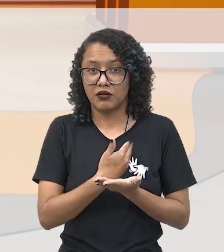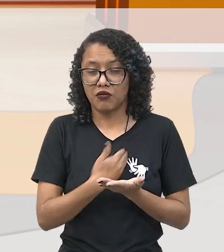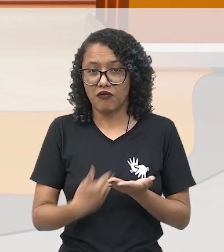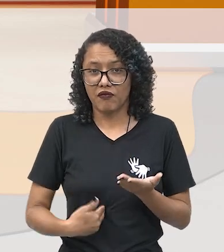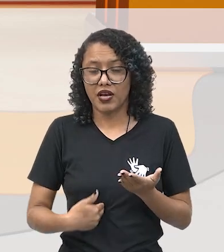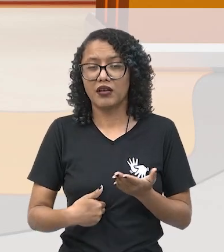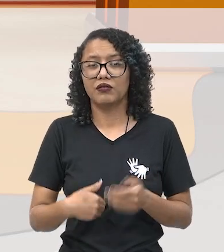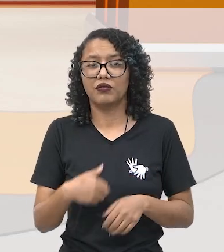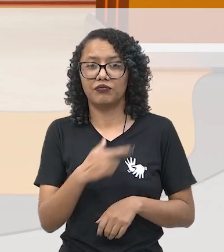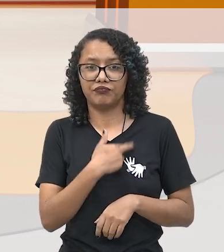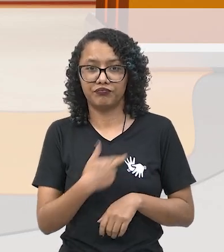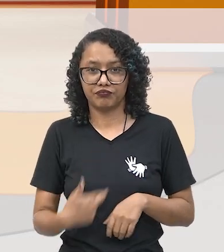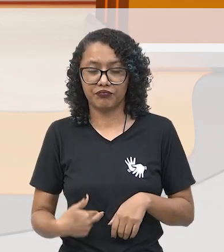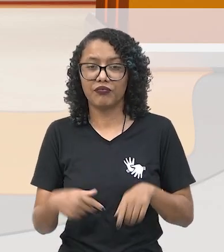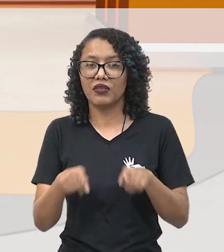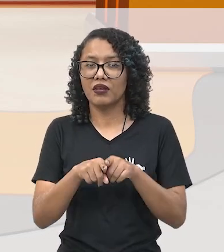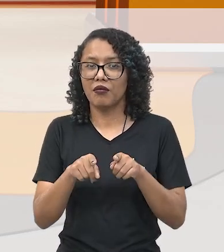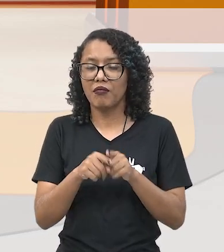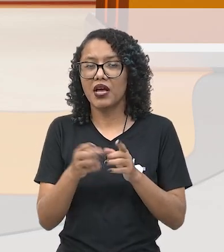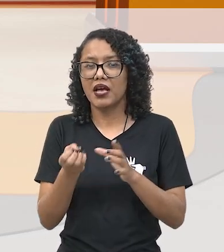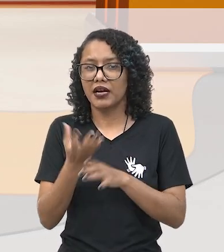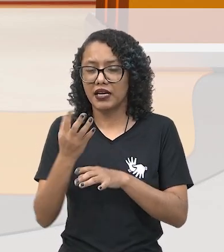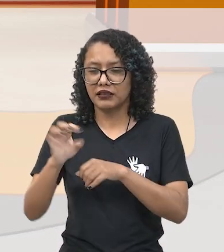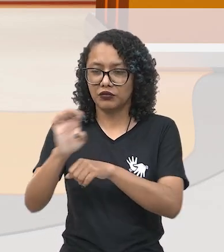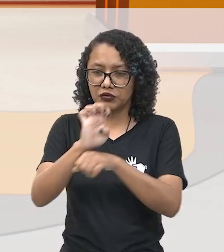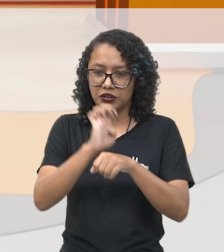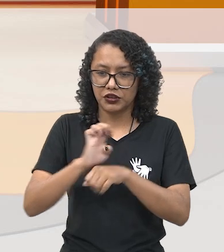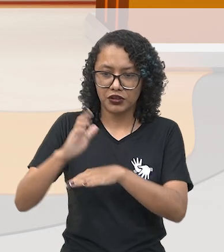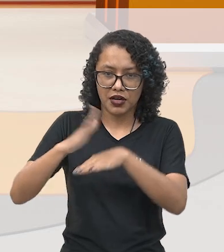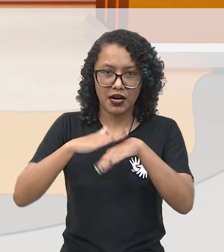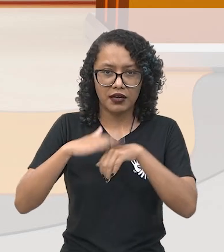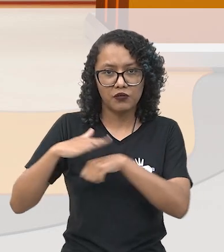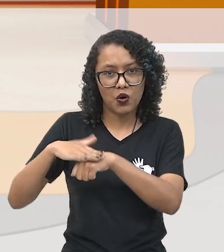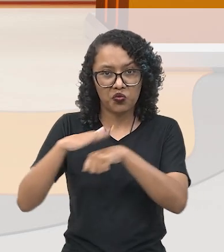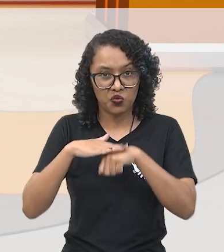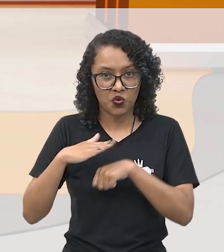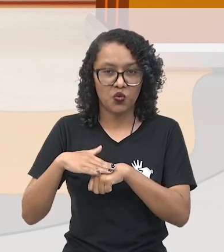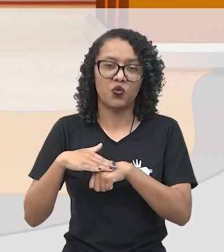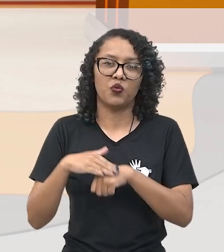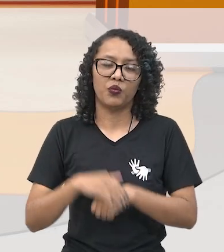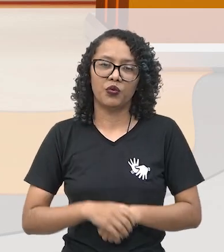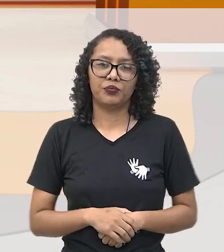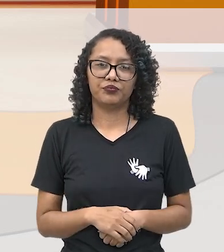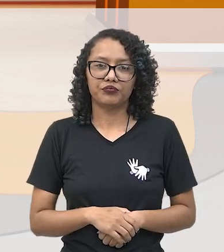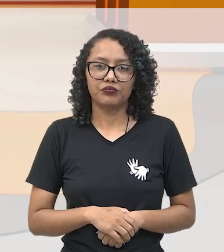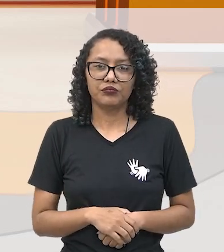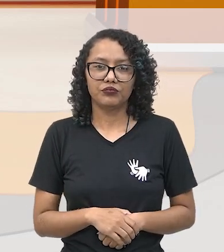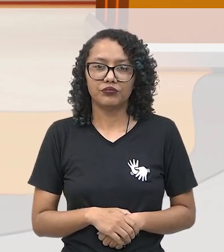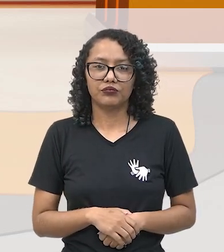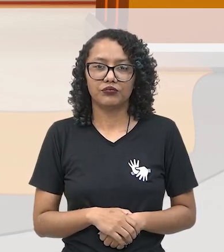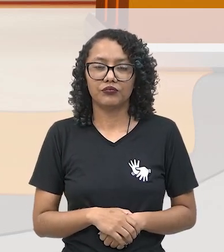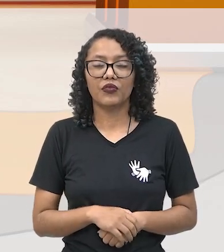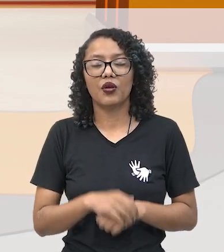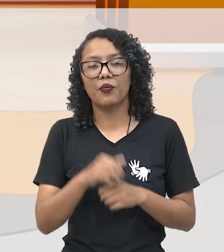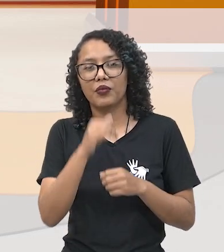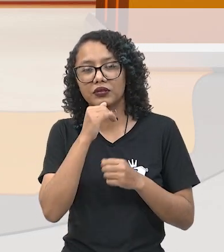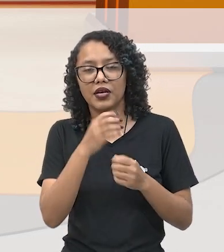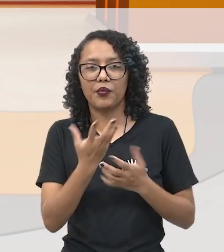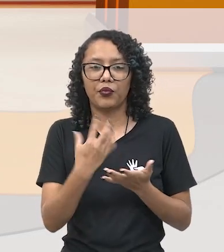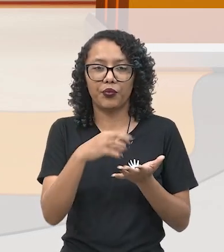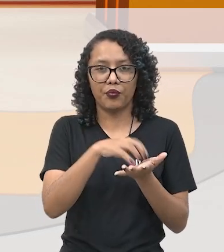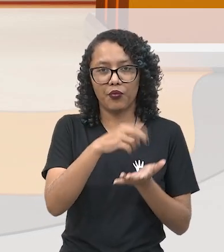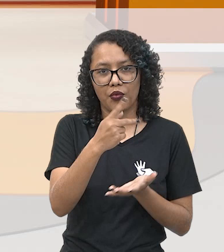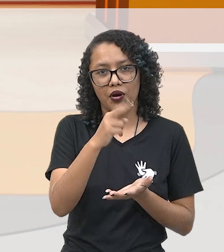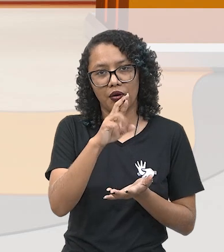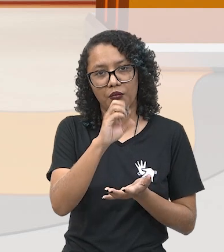de Estados-membros, né, a questão de termos ali a substituição da província para o